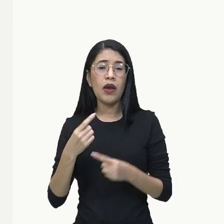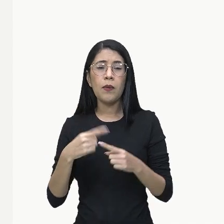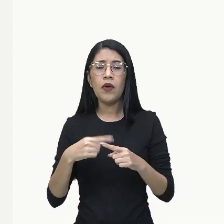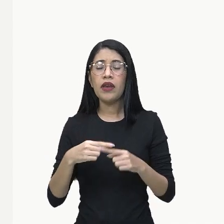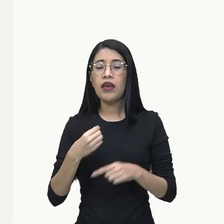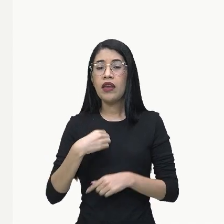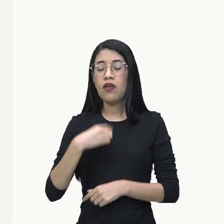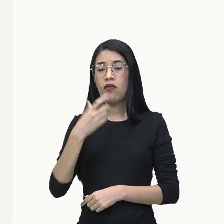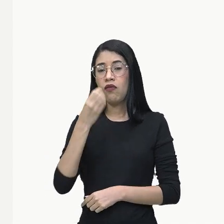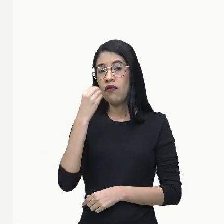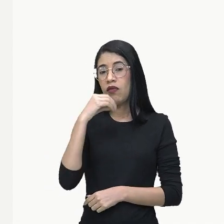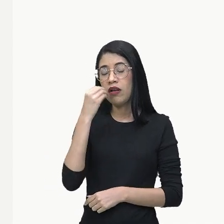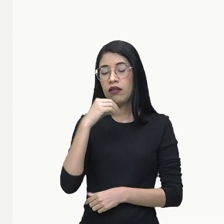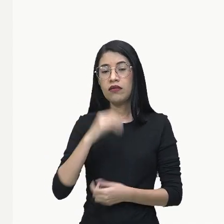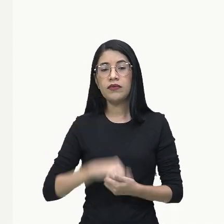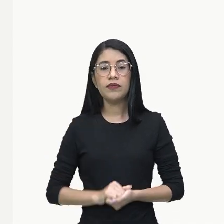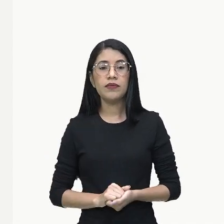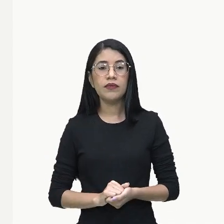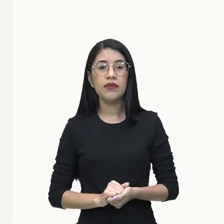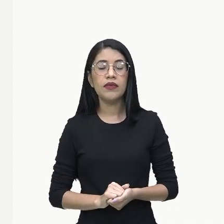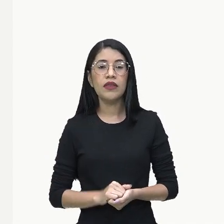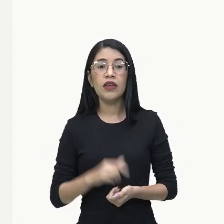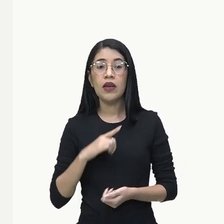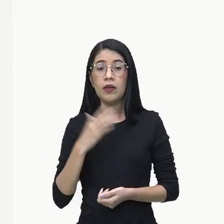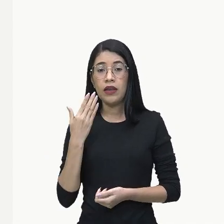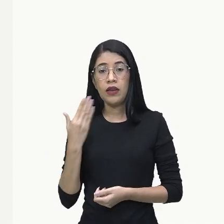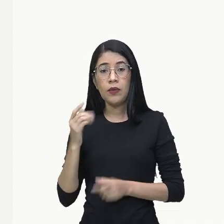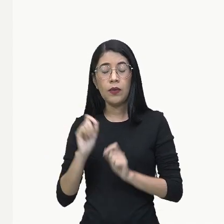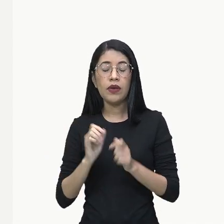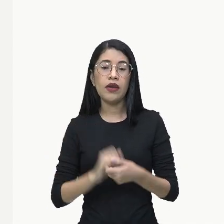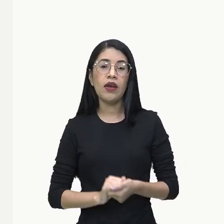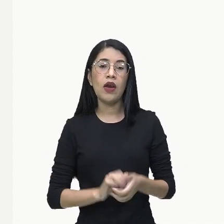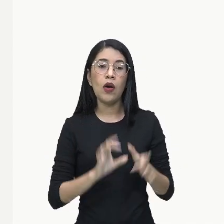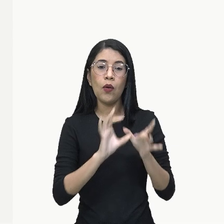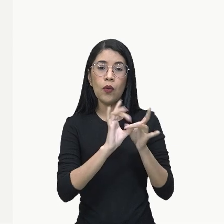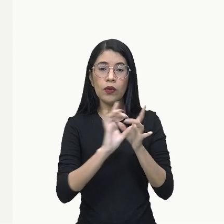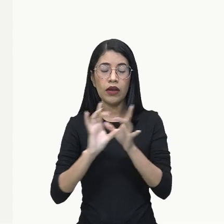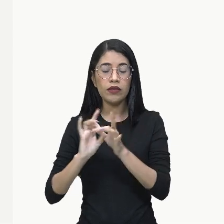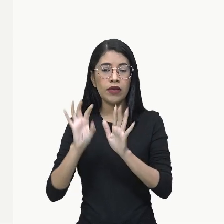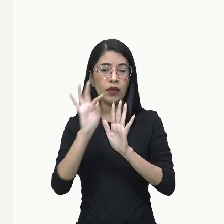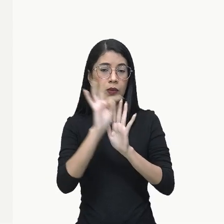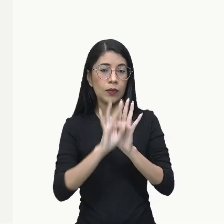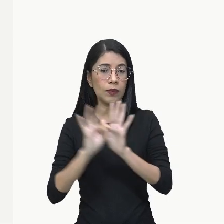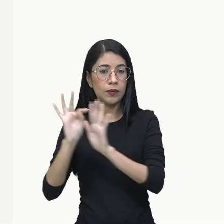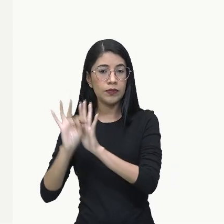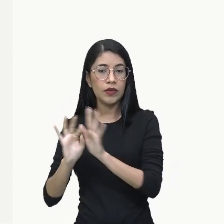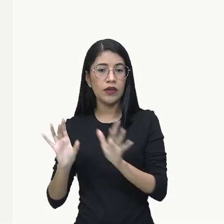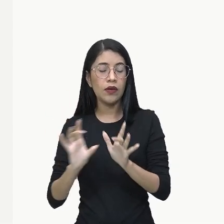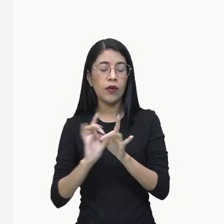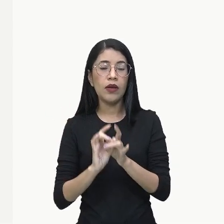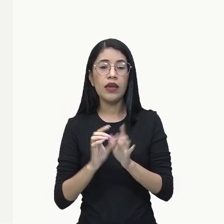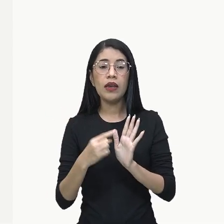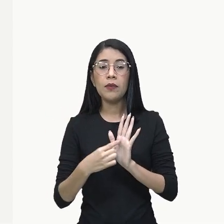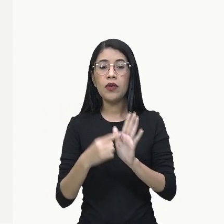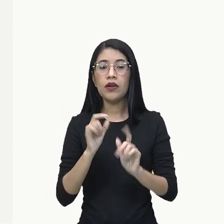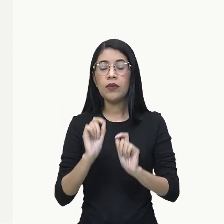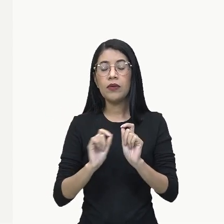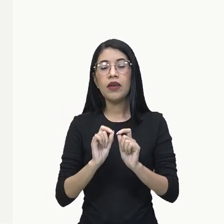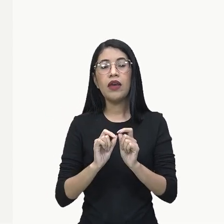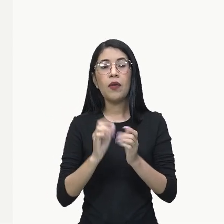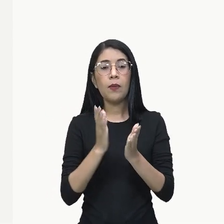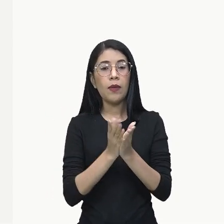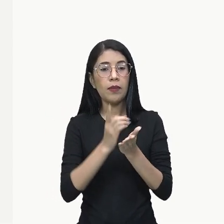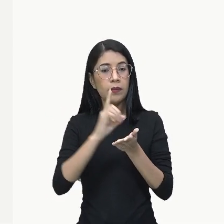fraco. Aqui nós temos, né, intertexto com a passagem bíblica. E é